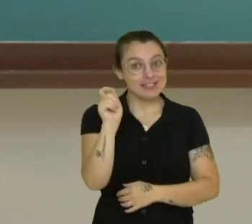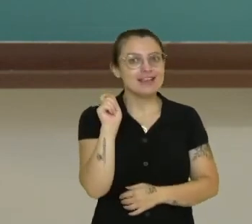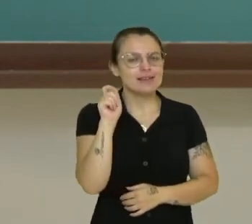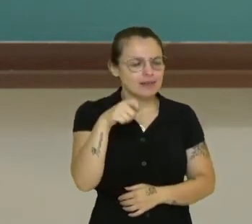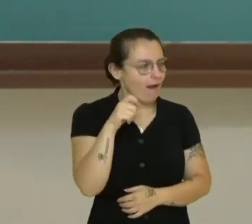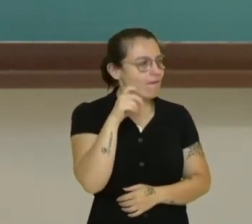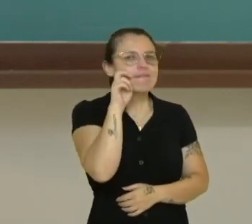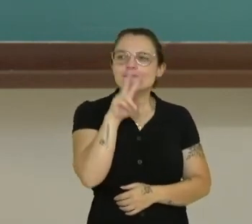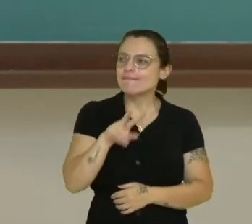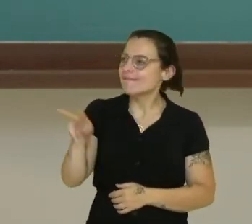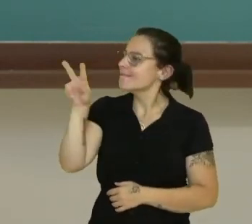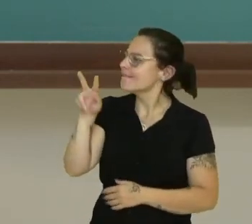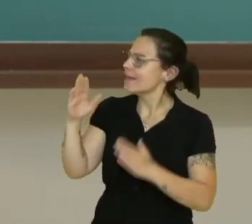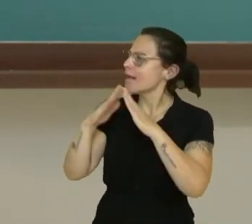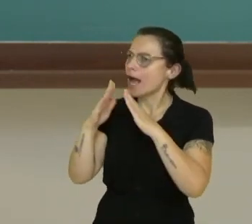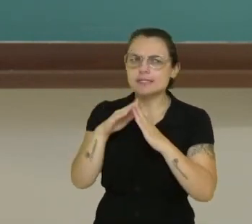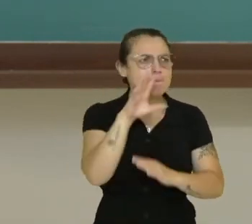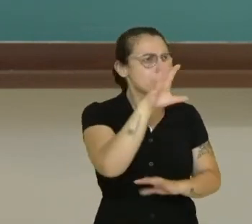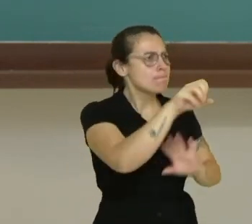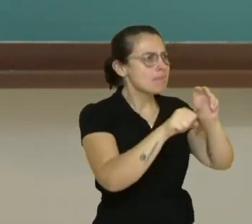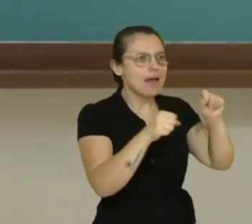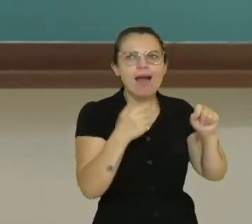não se desafie, né?